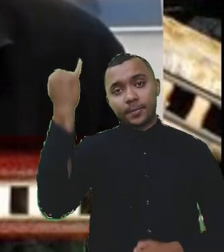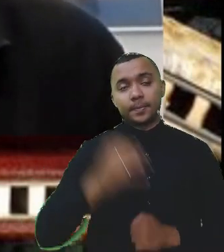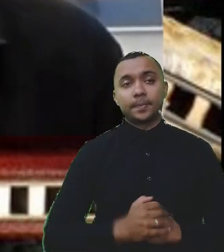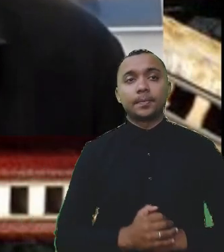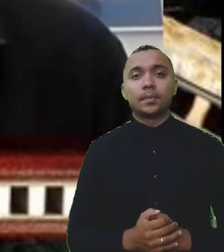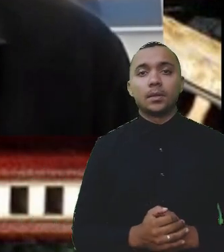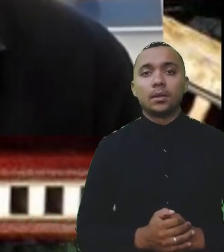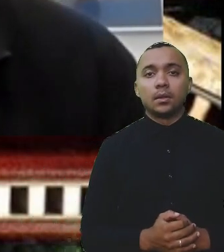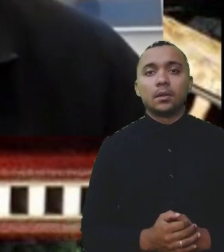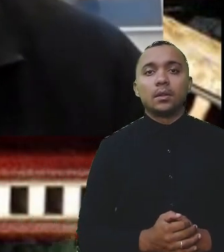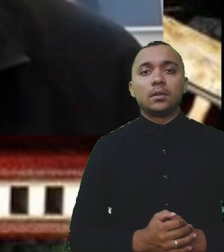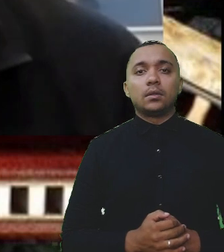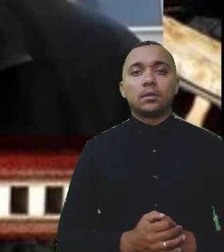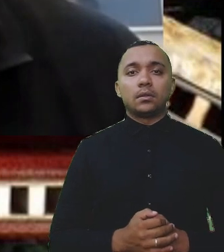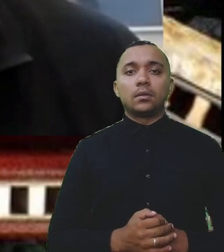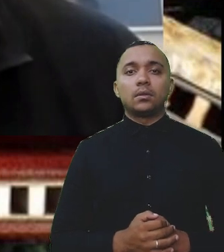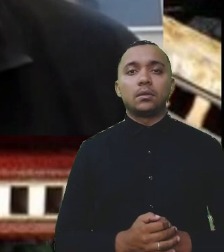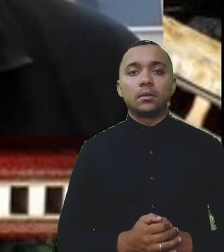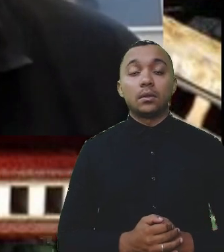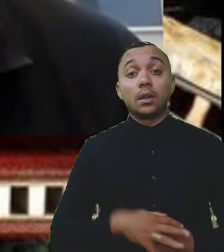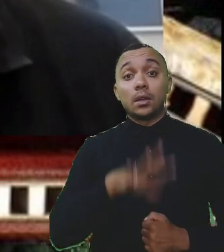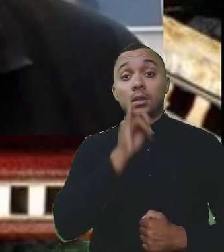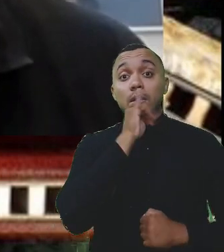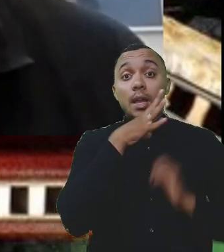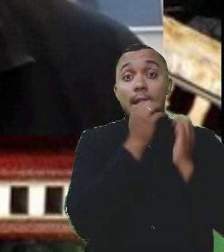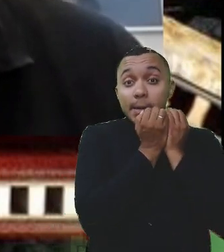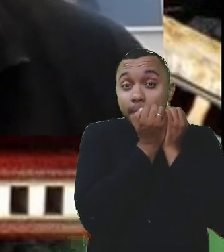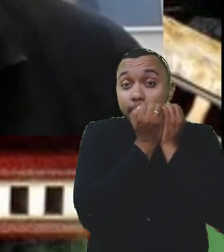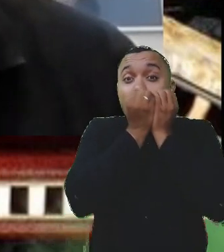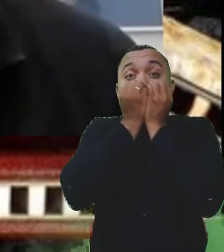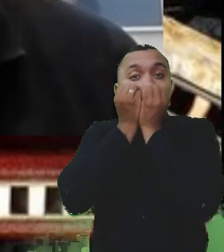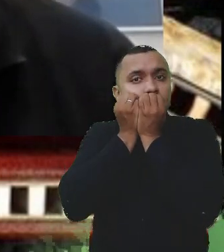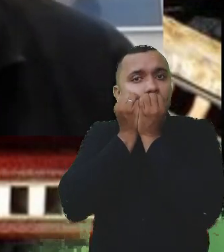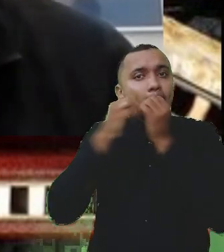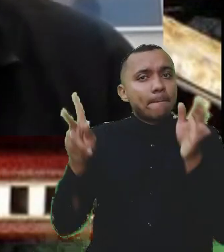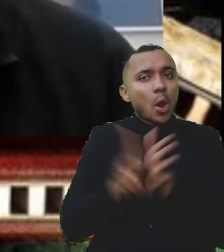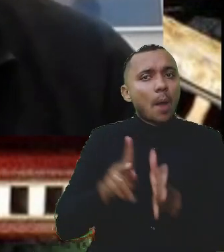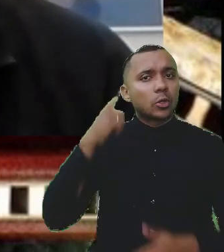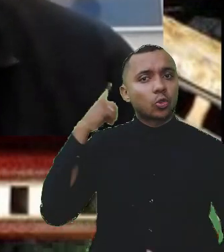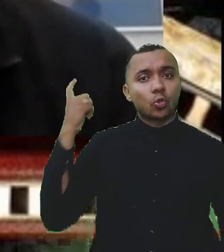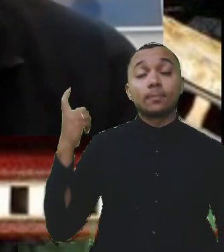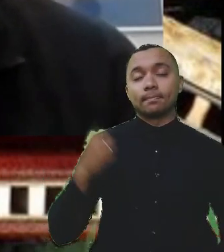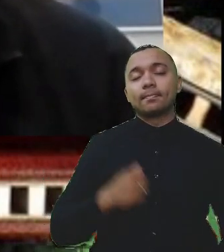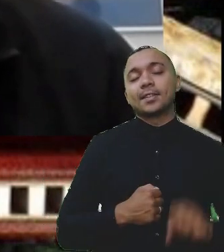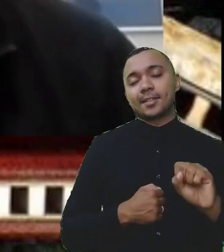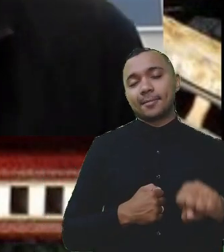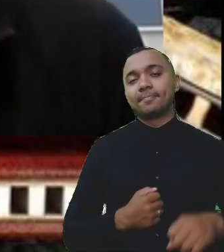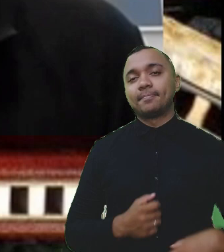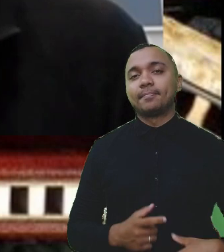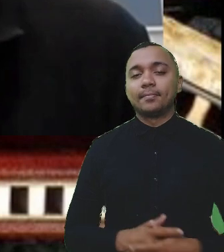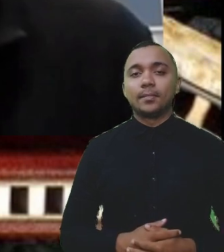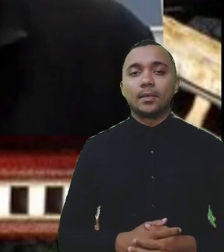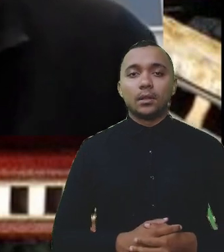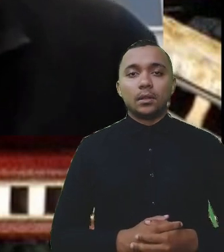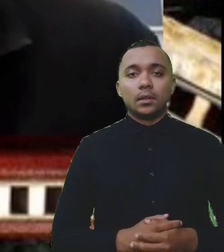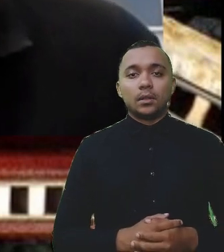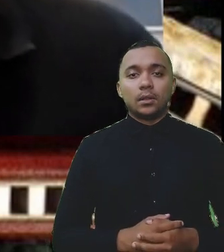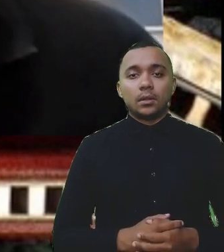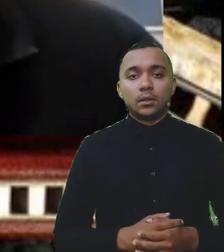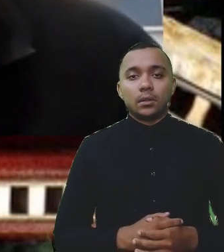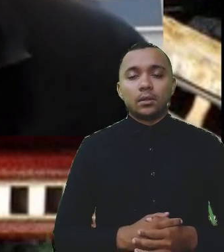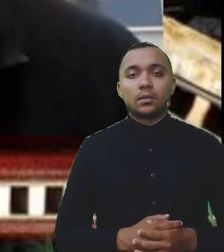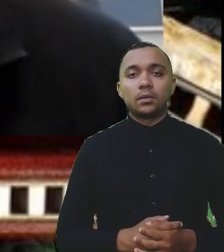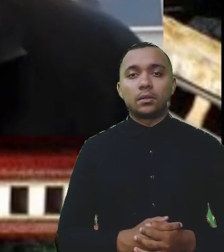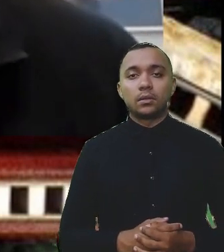resgatar. Especificamente para a gaita como instrumento solo, né? Exatamente, exatamente. Porque você Cara, pode fazer aí uma a gente